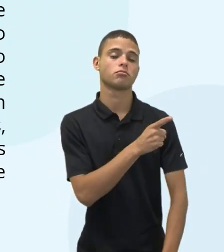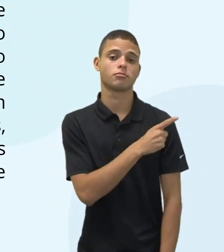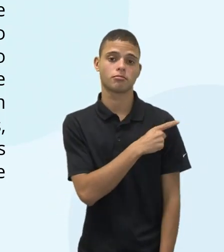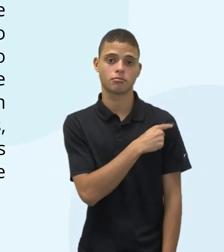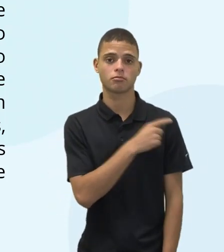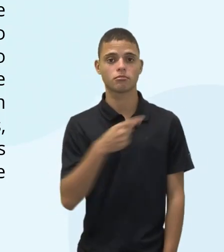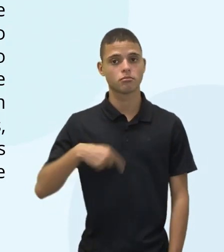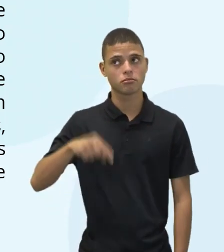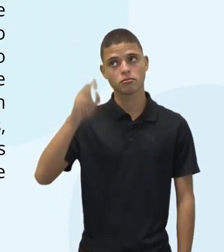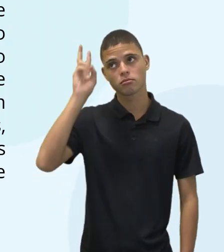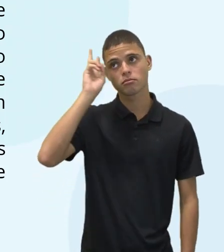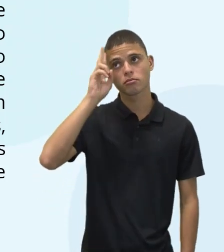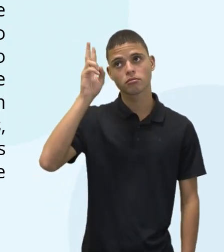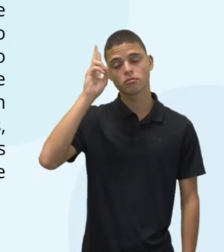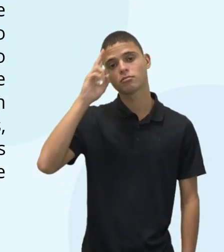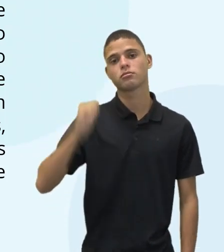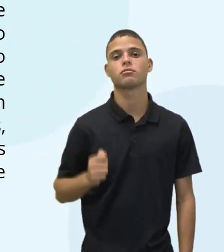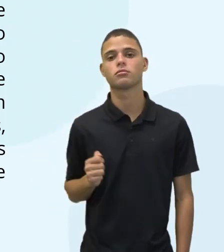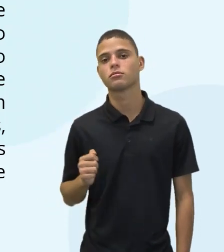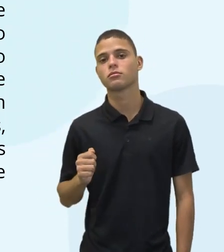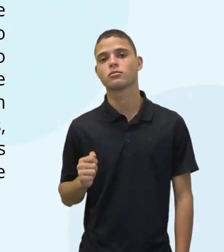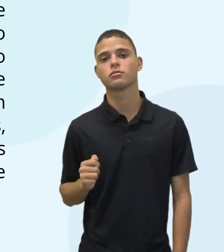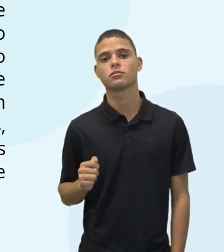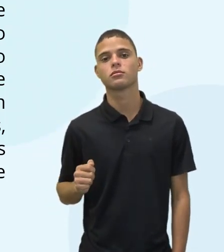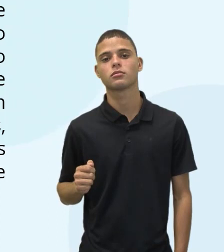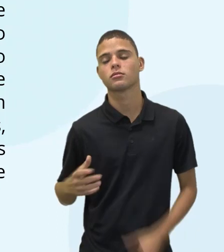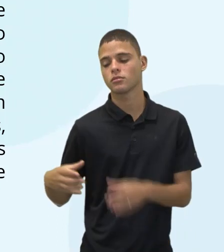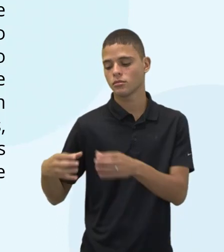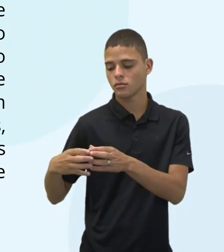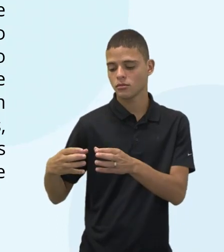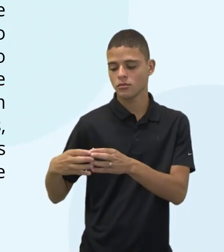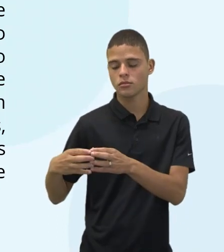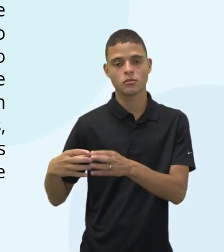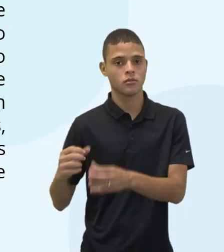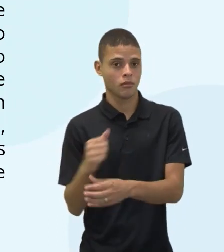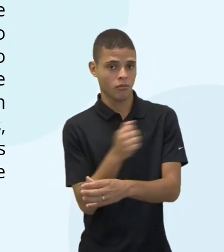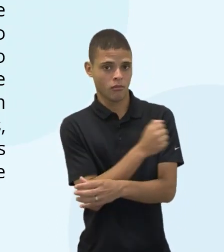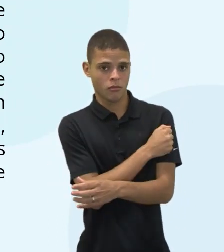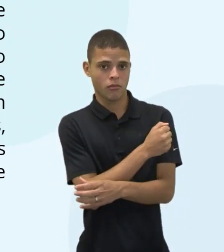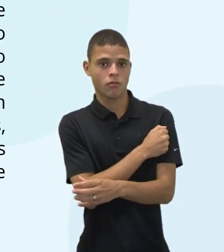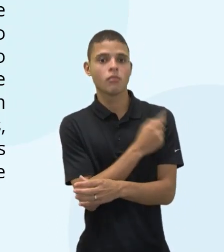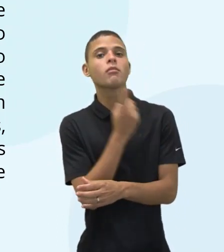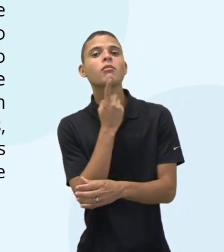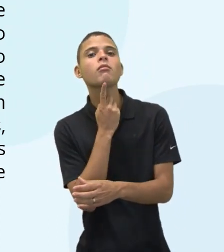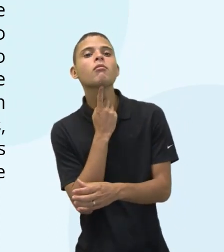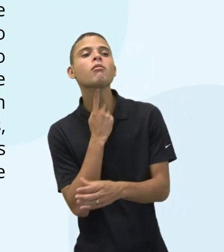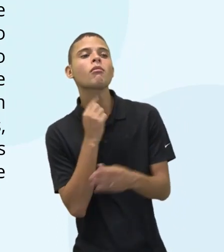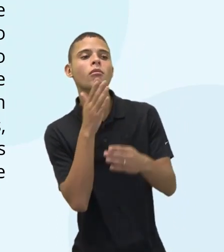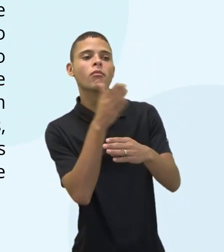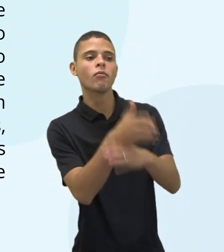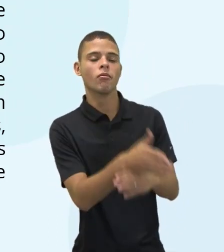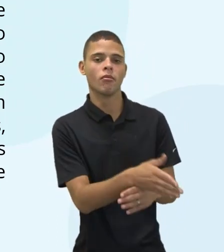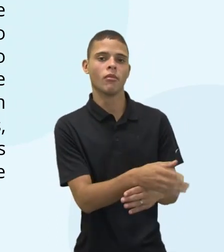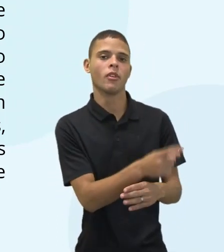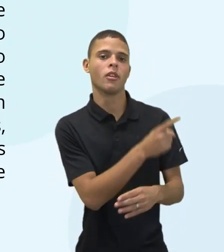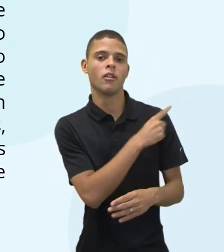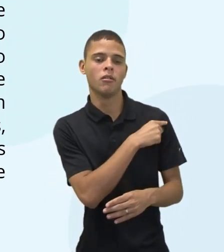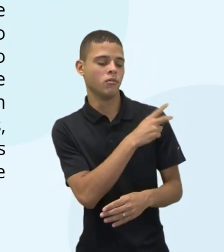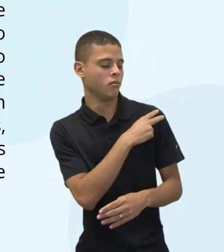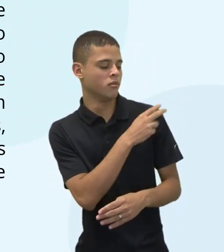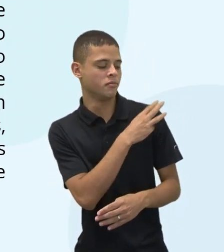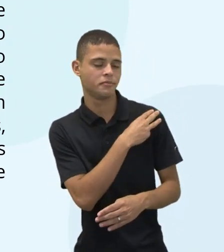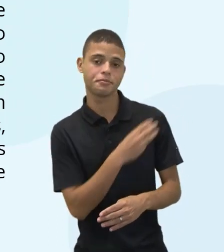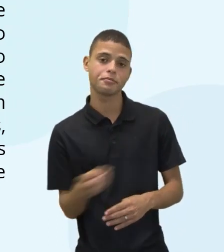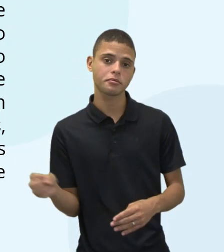nós lembrarmos que é quando eles vão fazer a manifestação de interesse para o novo ensino médio. Isso é uma realidade, está posto, está aí, a gente não tem